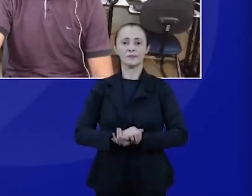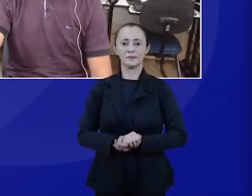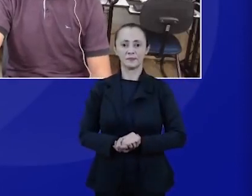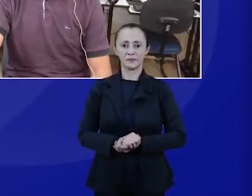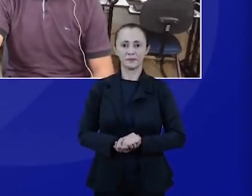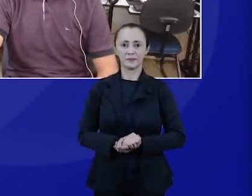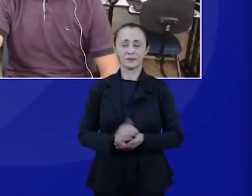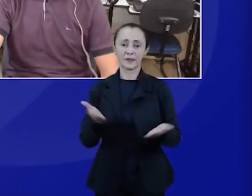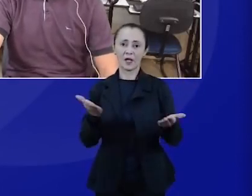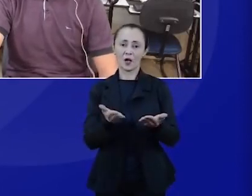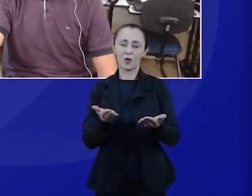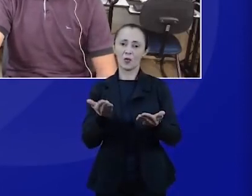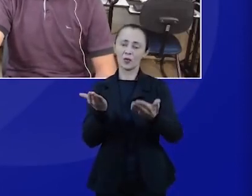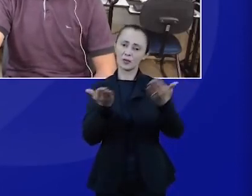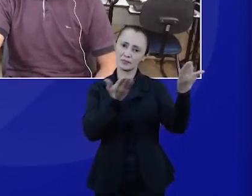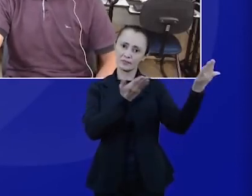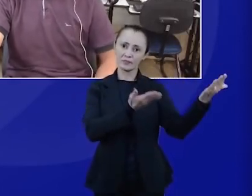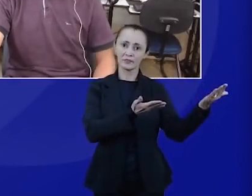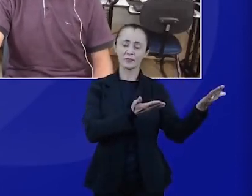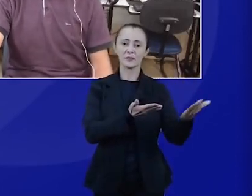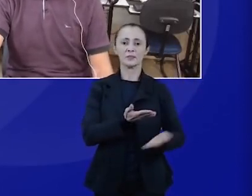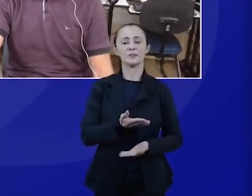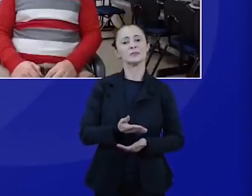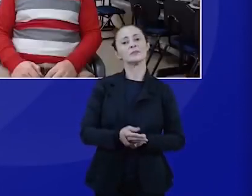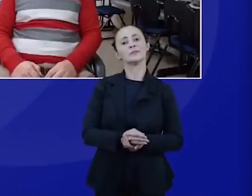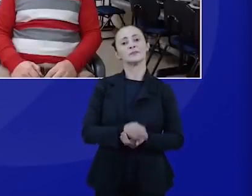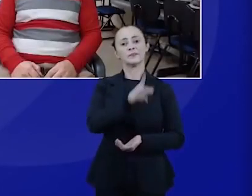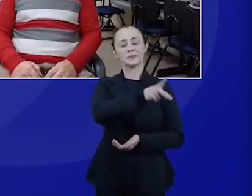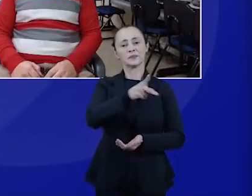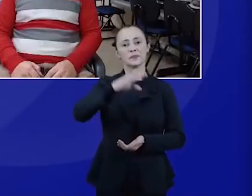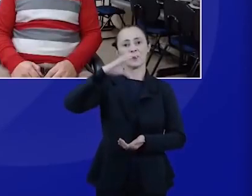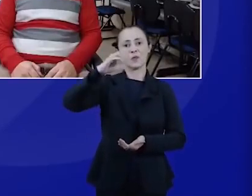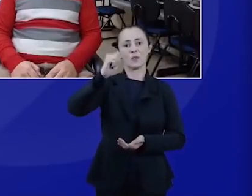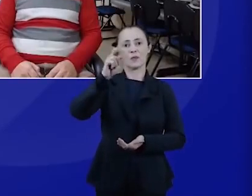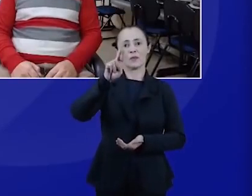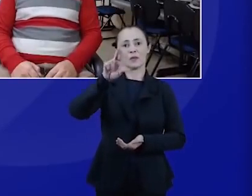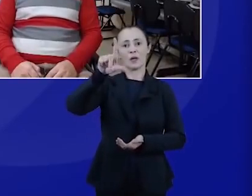Agora com vocês, professor Carlos Porto, dará continuidade à formação.